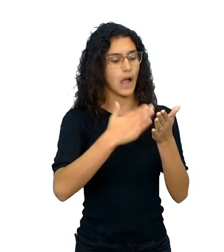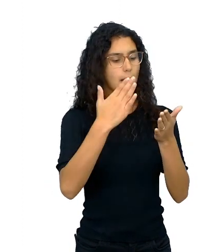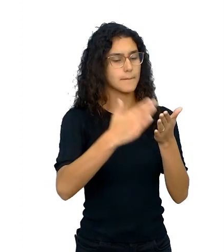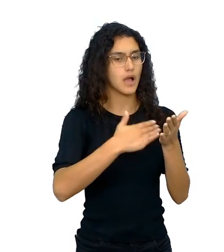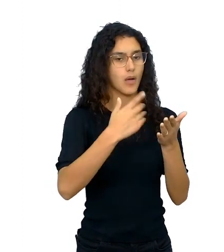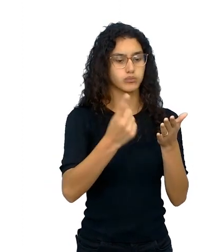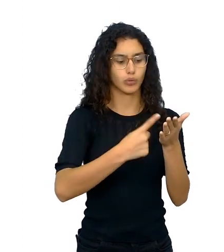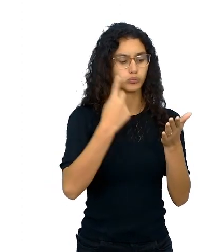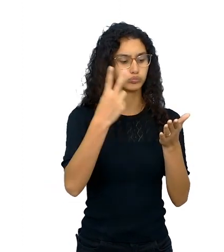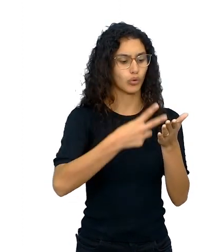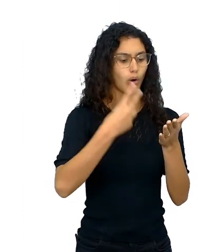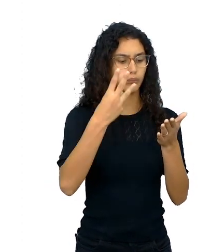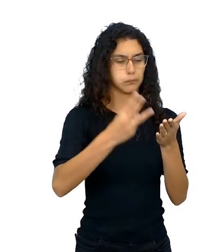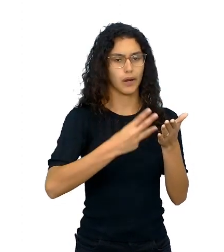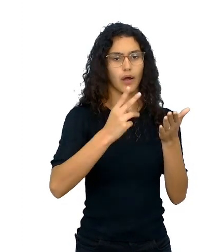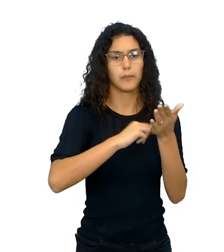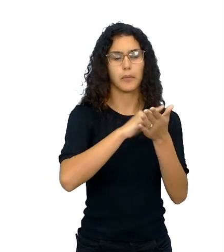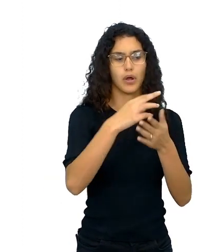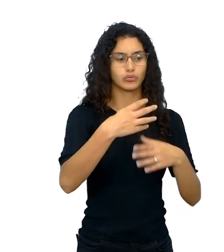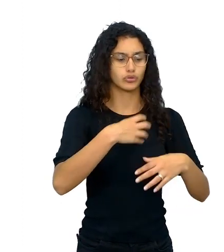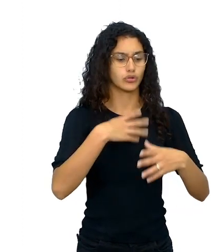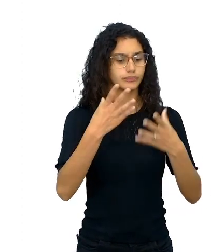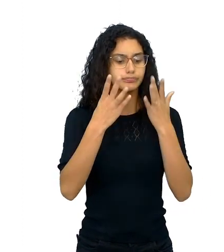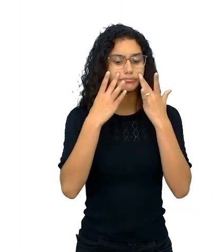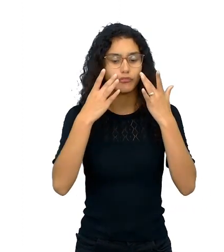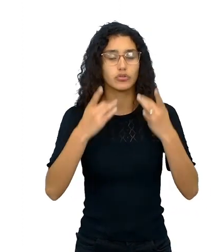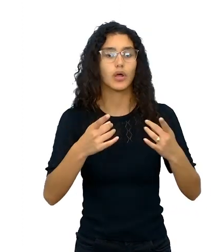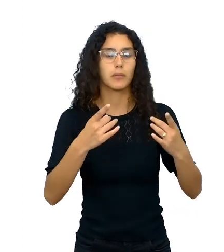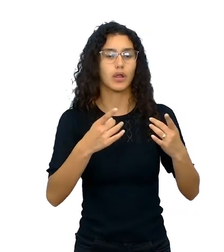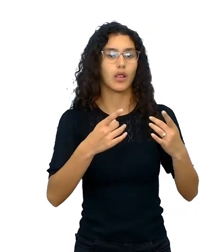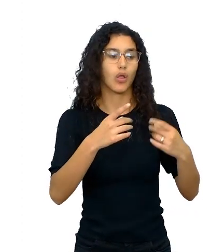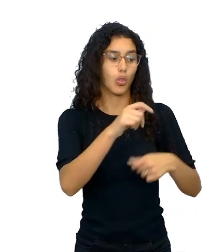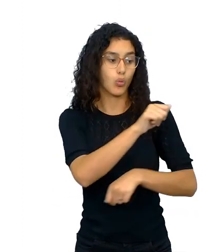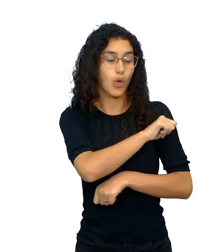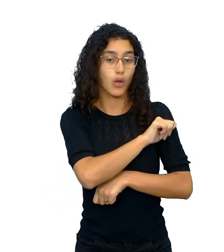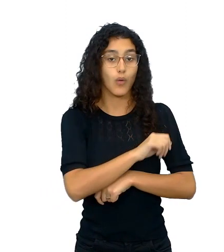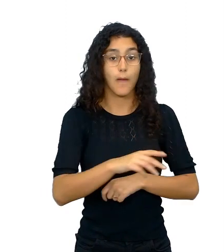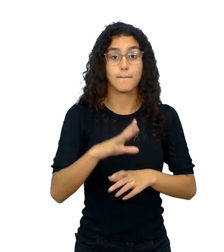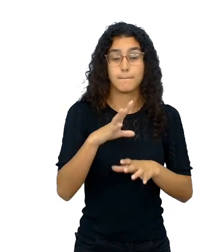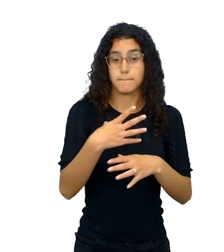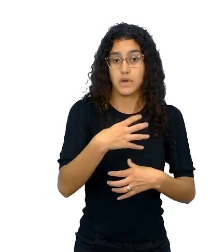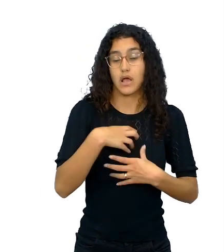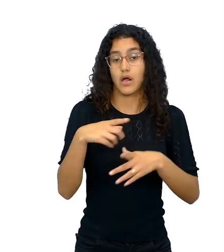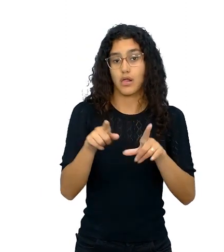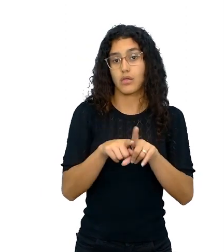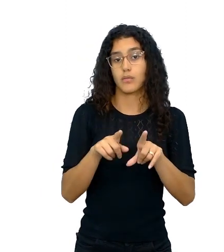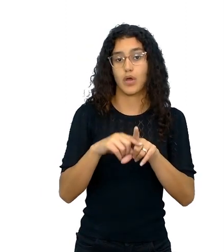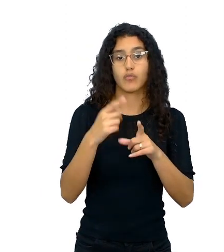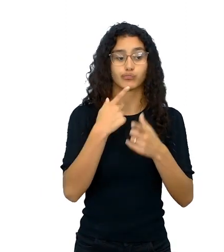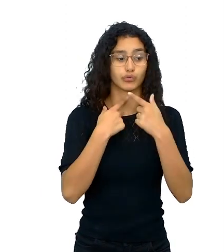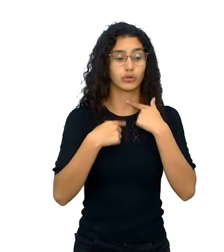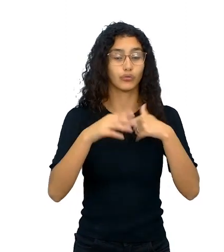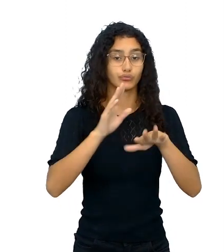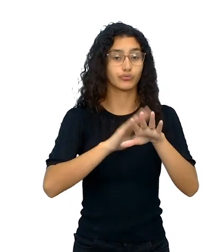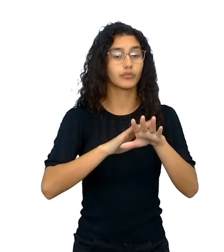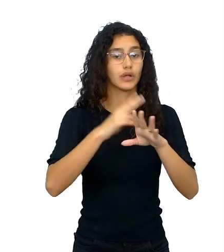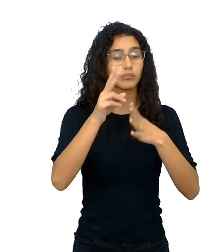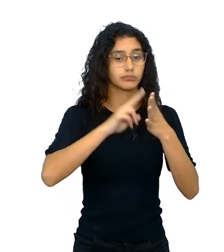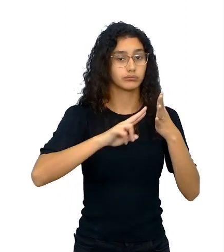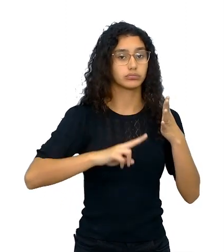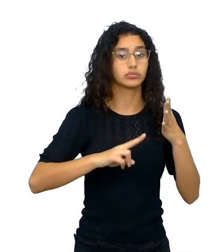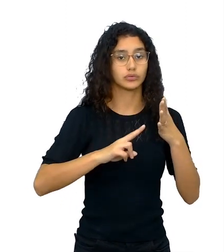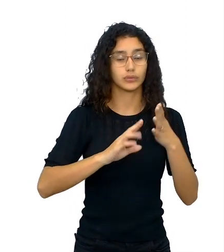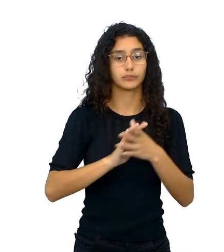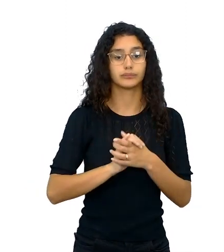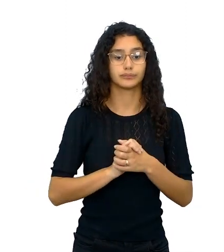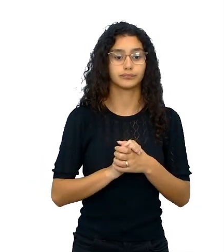capítulos de um romance, de uma maneira que atraia o aluno e que faça com que ele se sinta, ou sinta a vontade de fazer a leitura